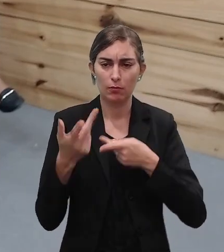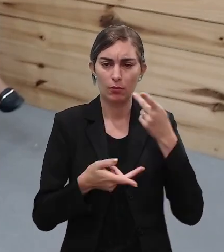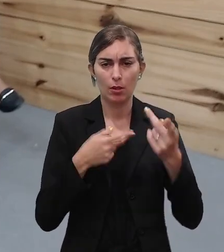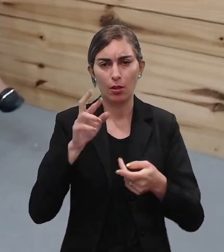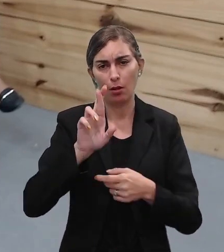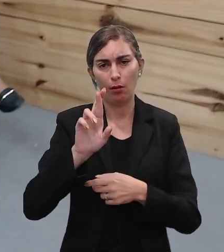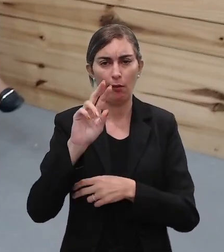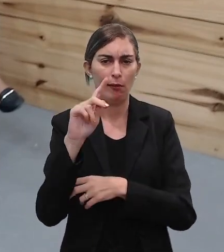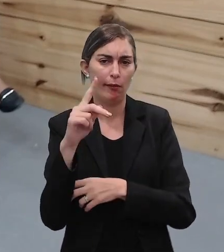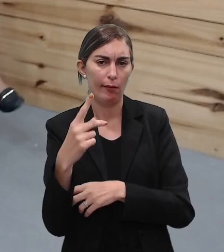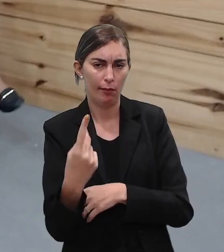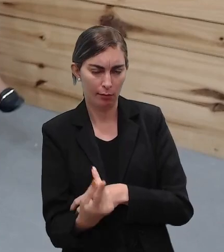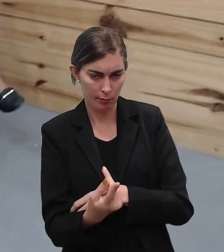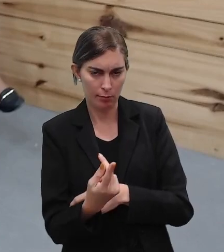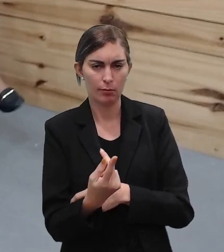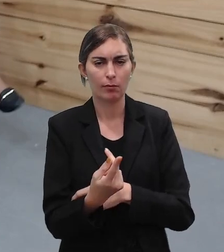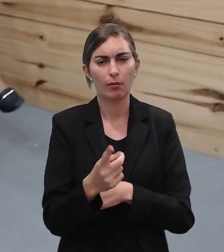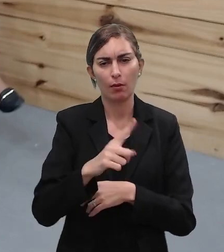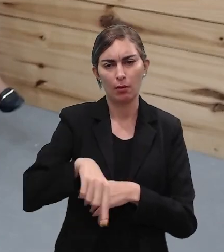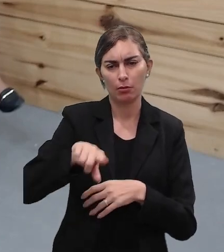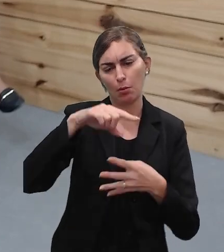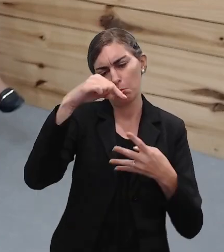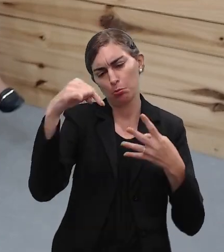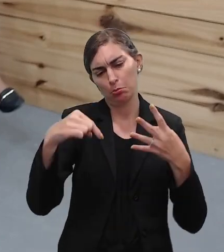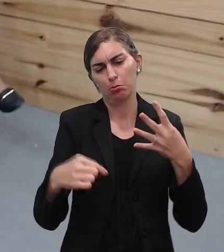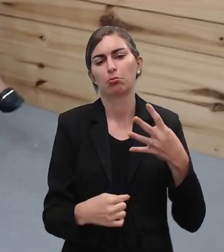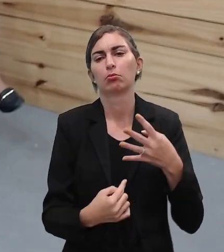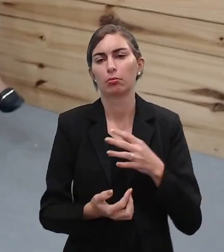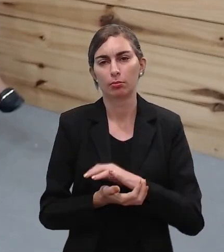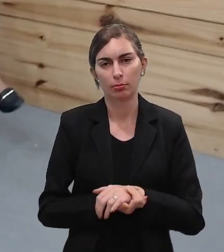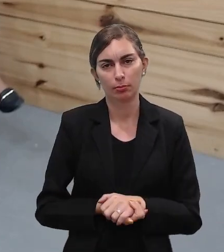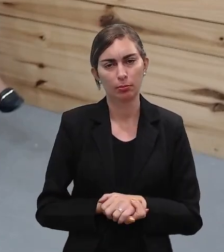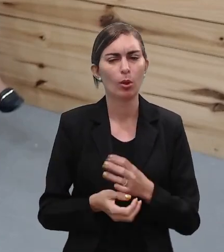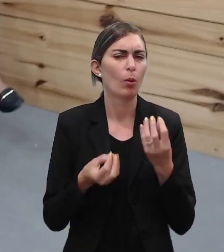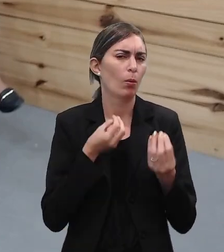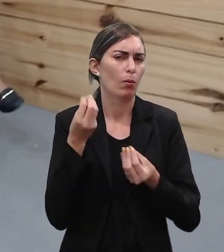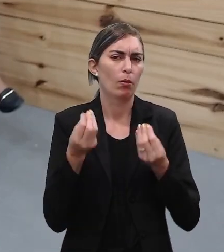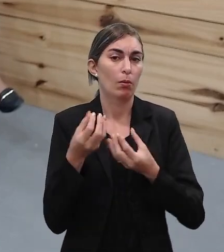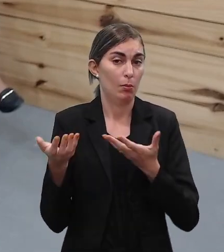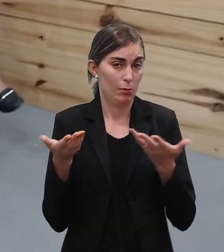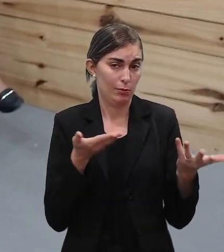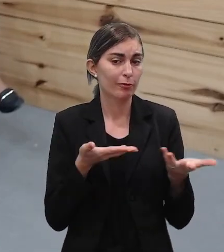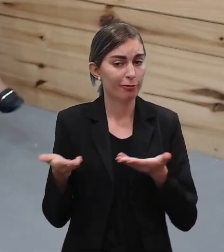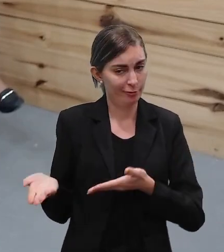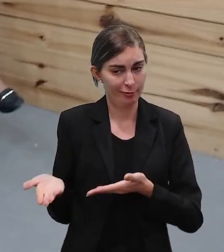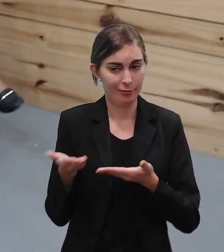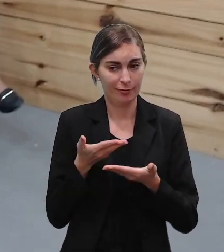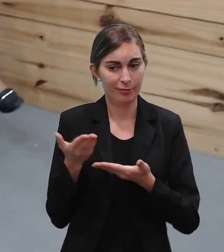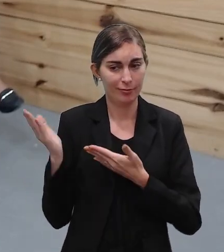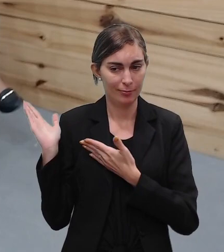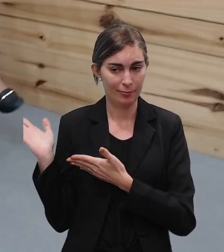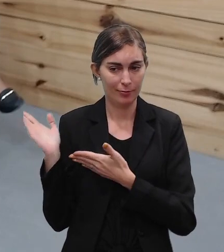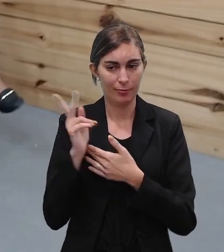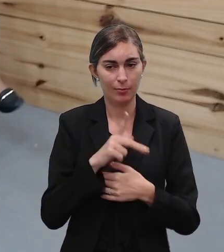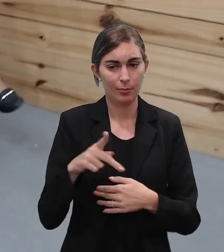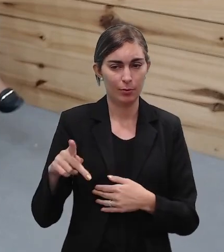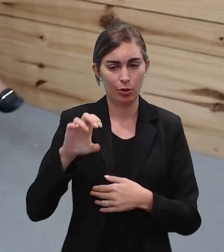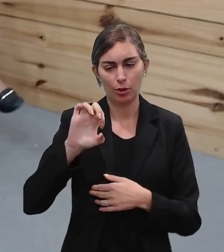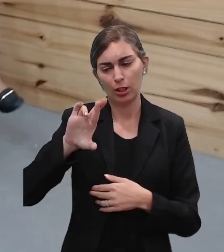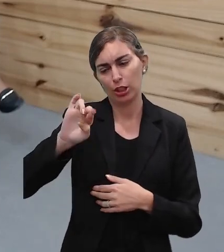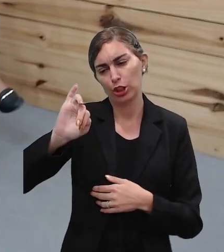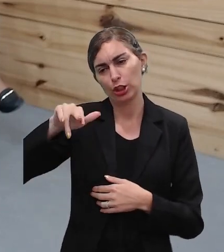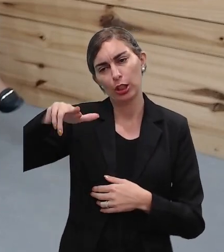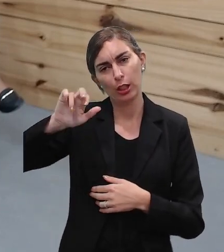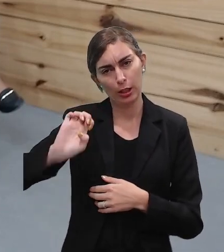os recursos humanos e seus subsistemas. Como convidada, nós temos a professora